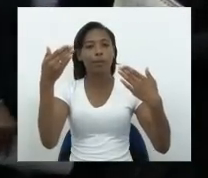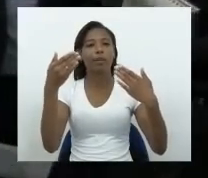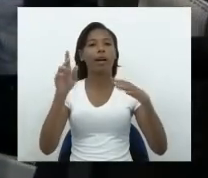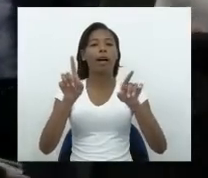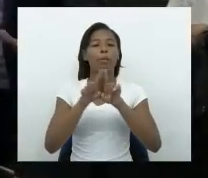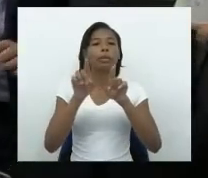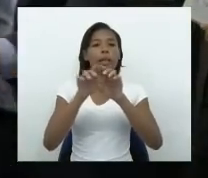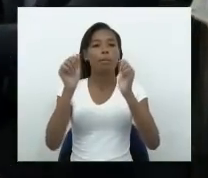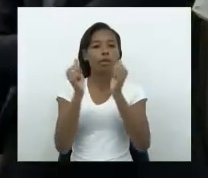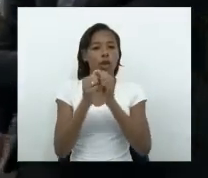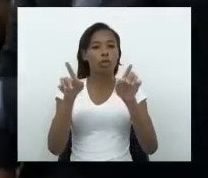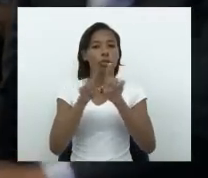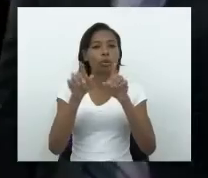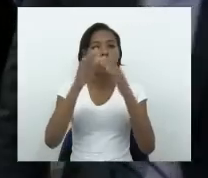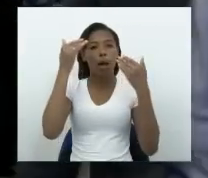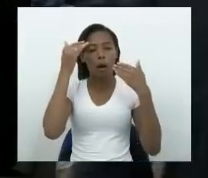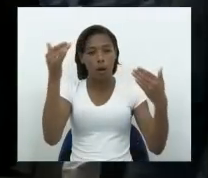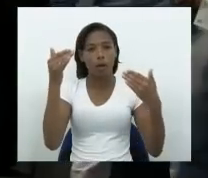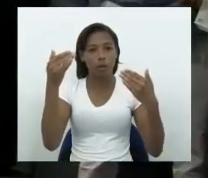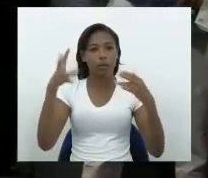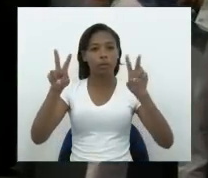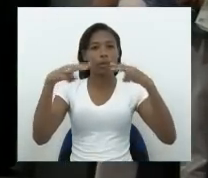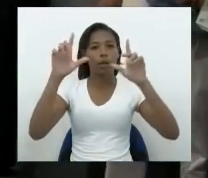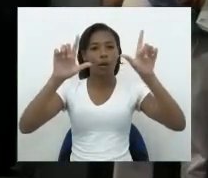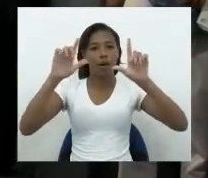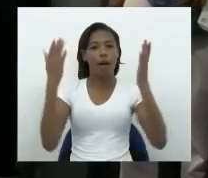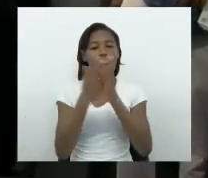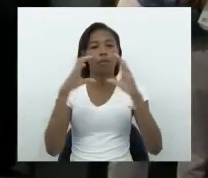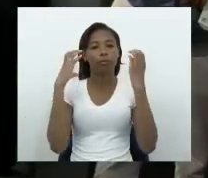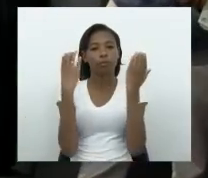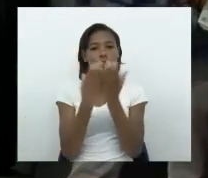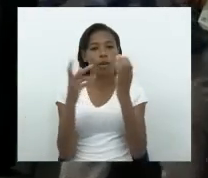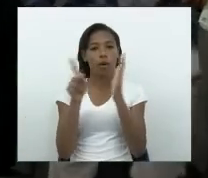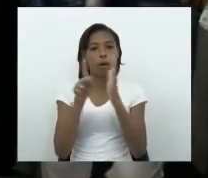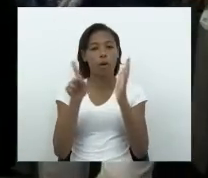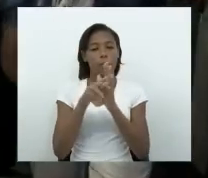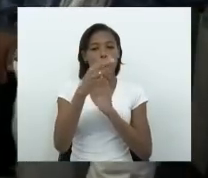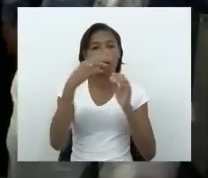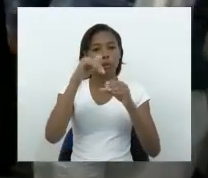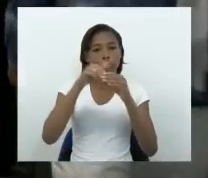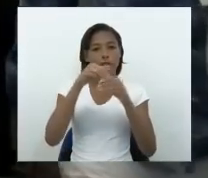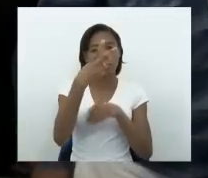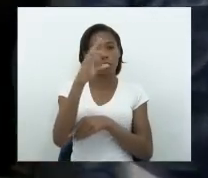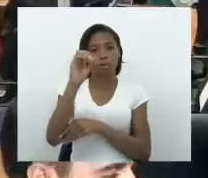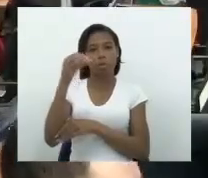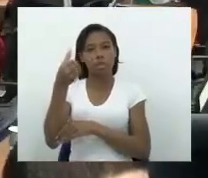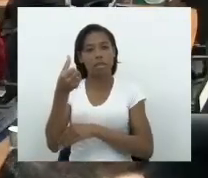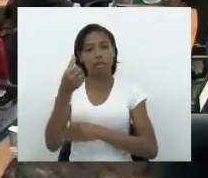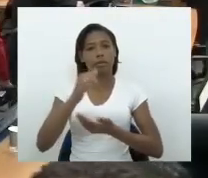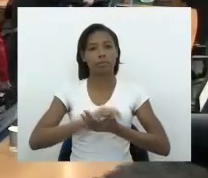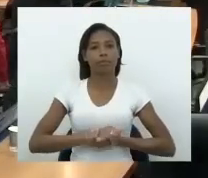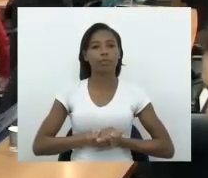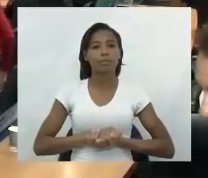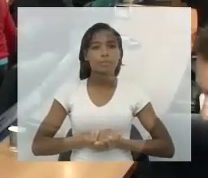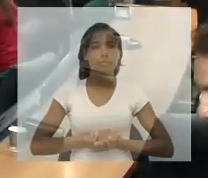sua companhia, muito obrigada pela sua audiência. A TV Câmara Guarulhos nas eleições 2016.